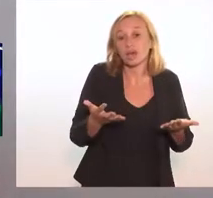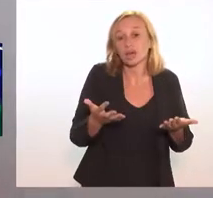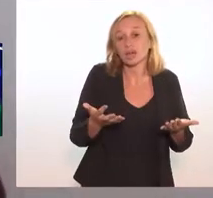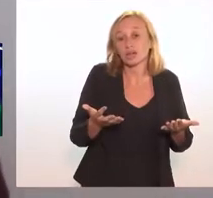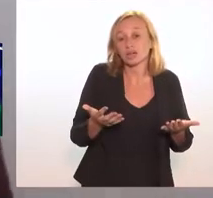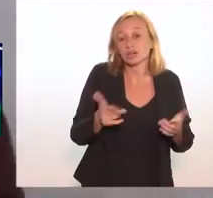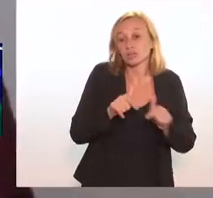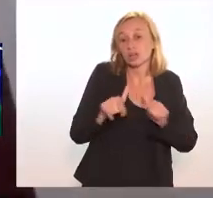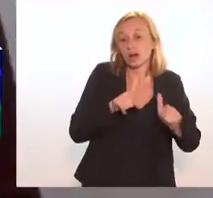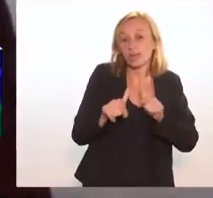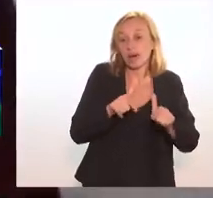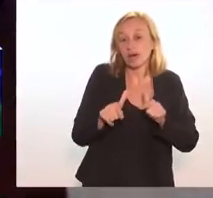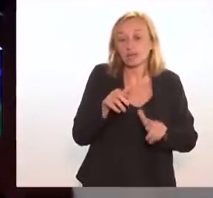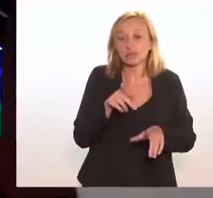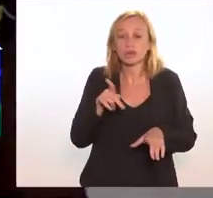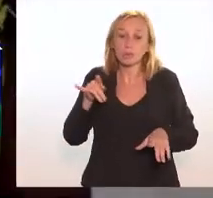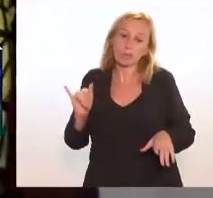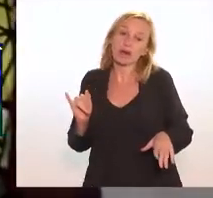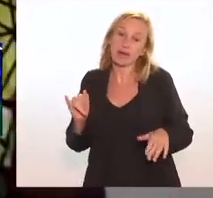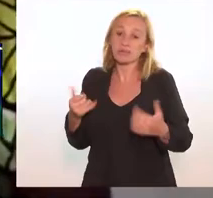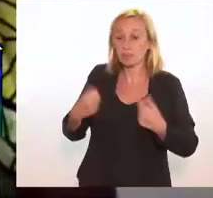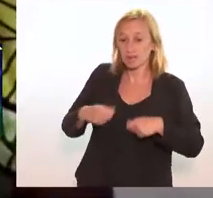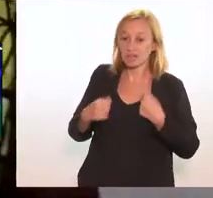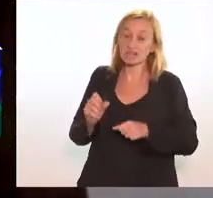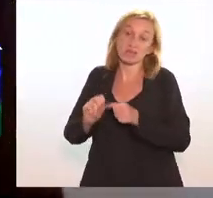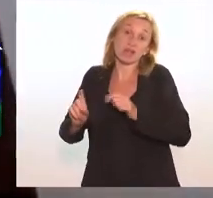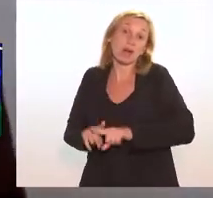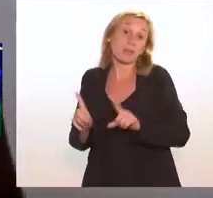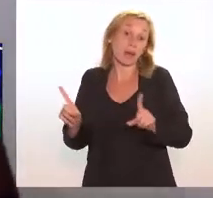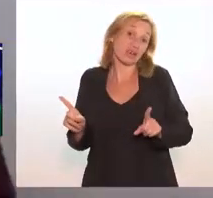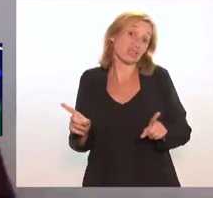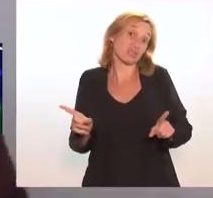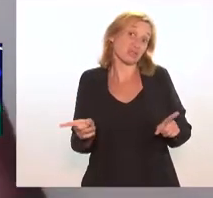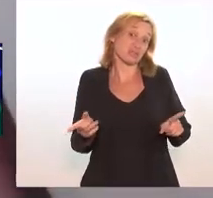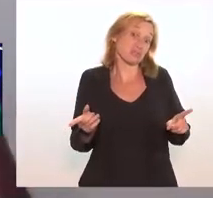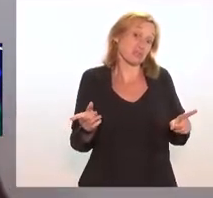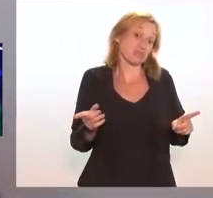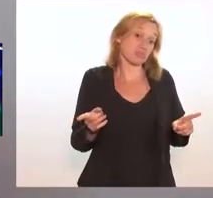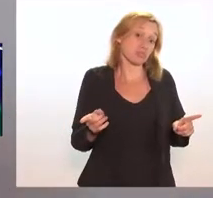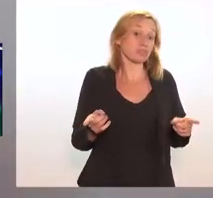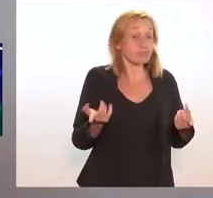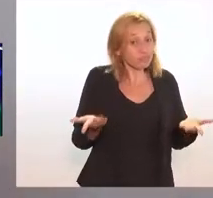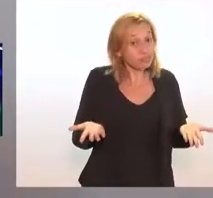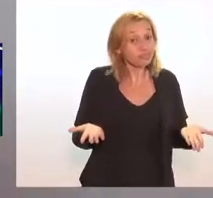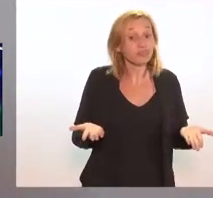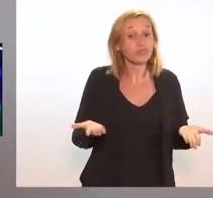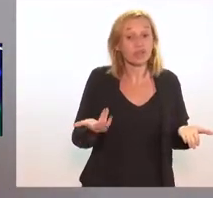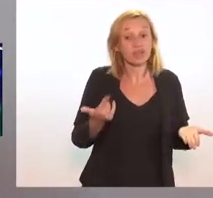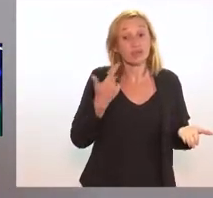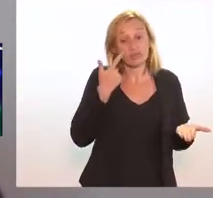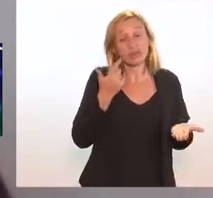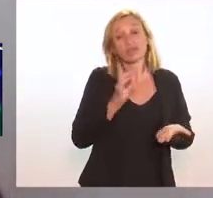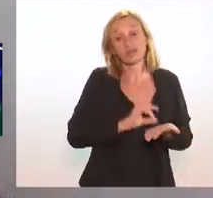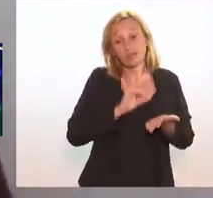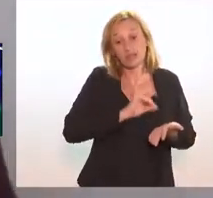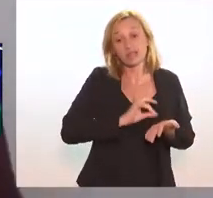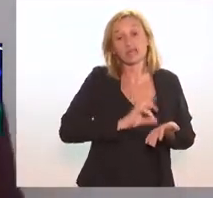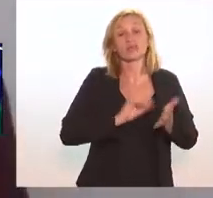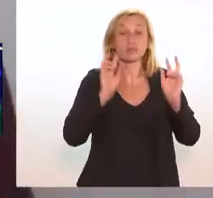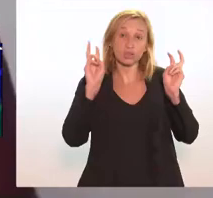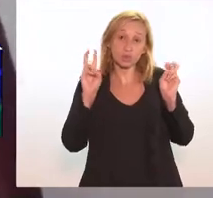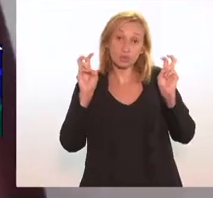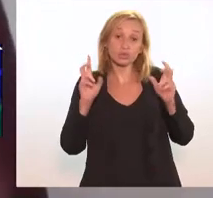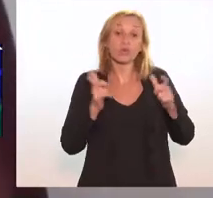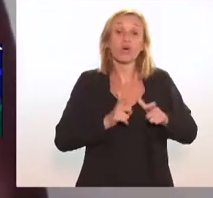do trabalho que os pais necessariamente precisam fazer, mas a gente acaba tendo, na verdade, uma situação